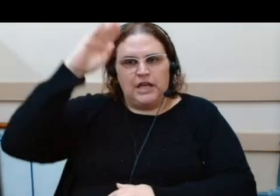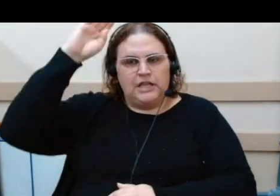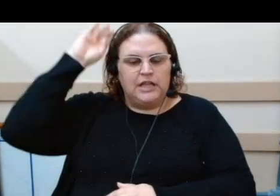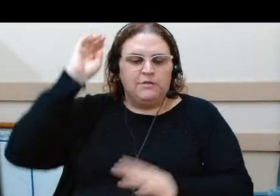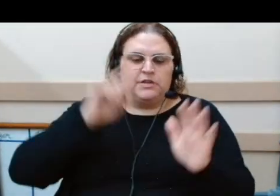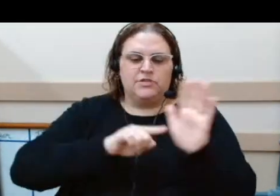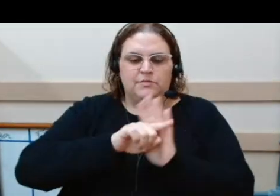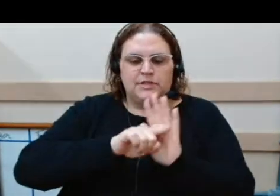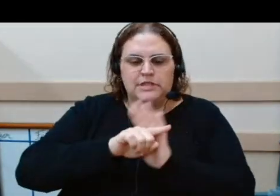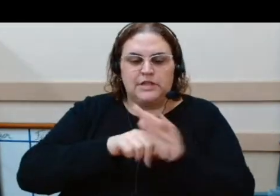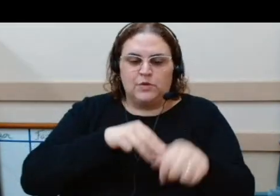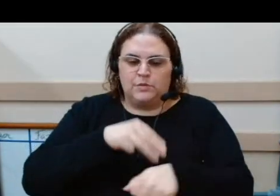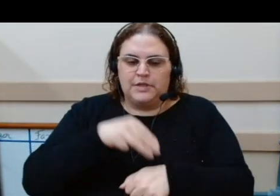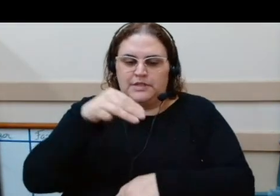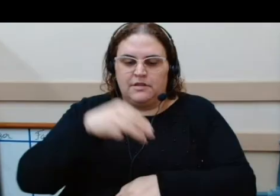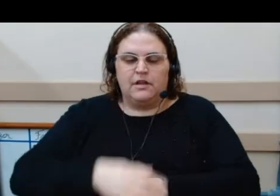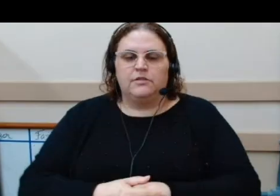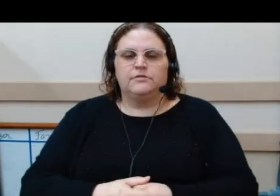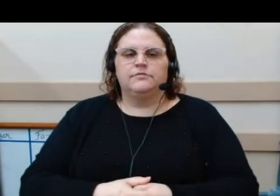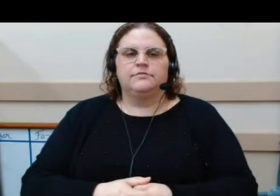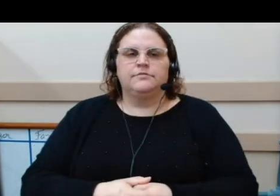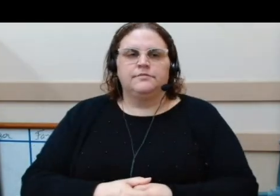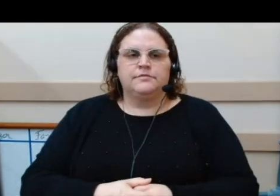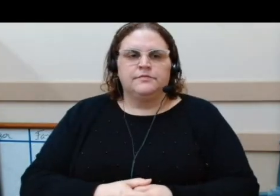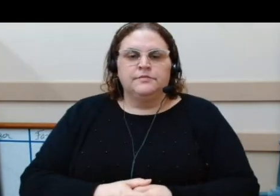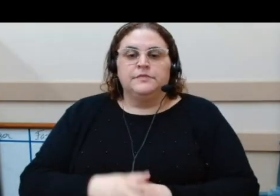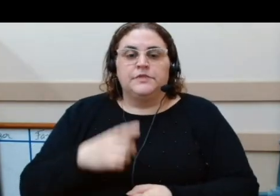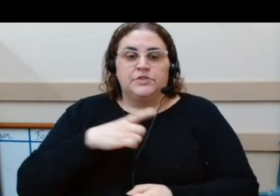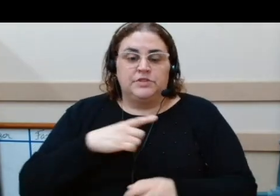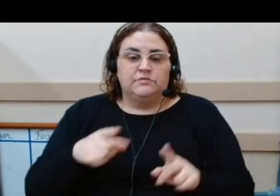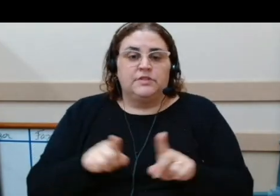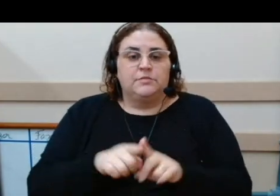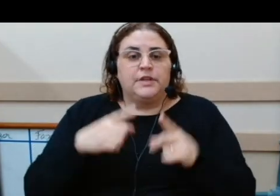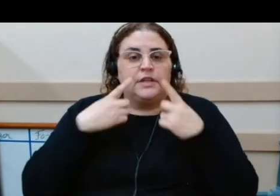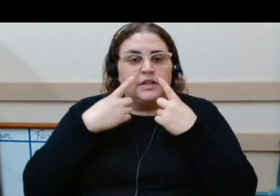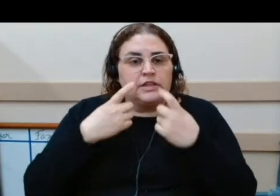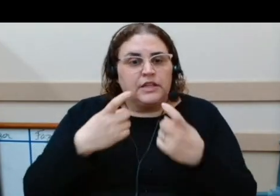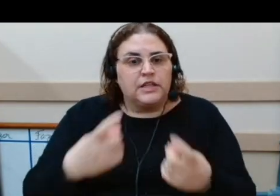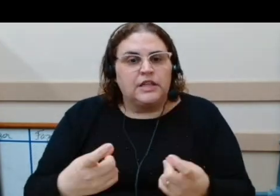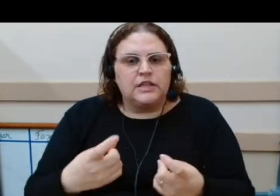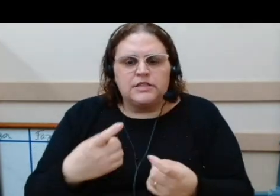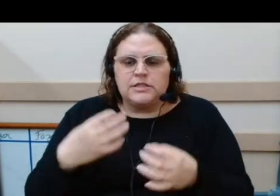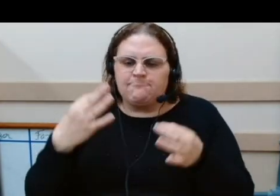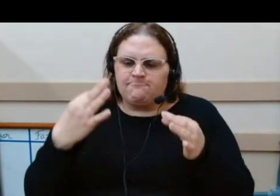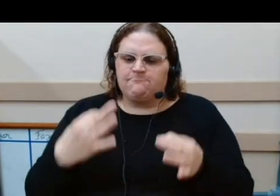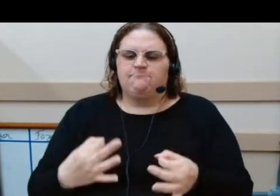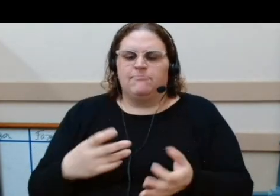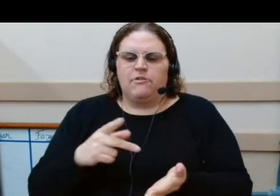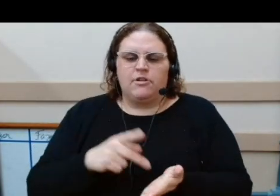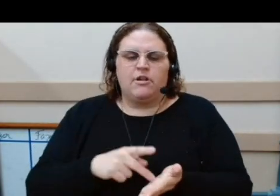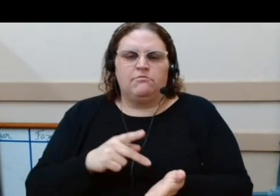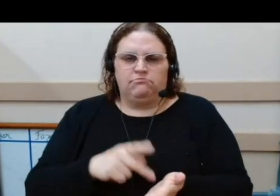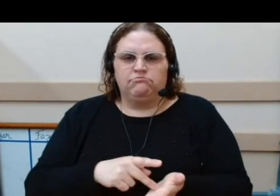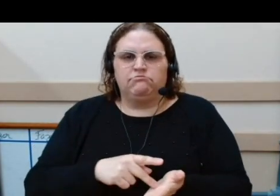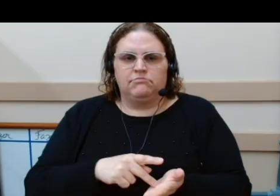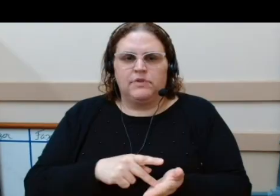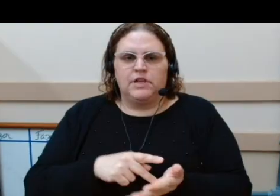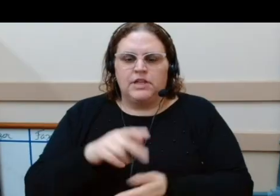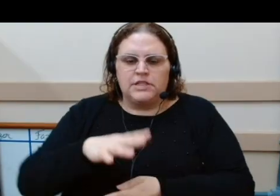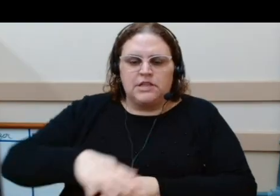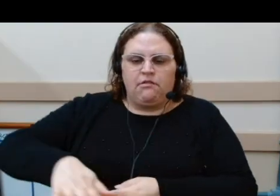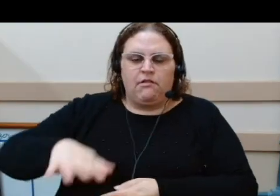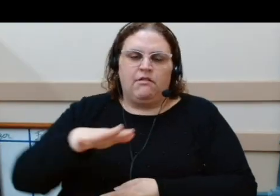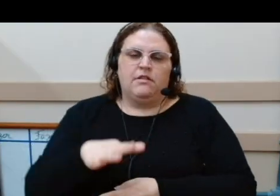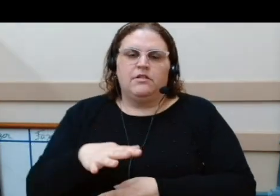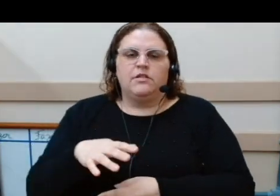mestrado eh existia um interesse legítimo né Por este Campo sobre o qual